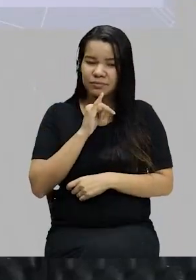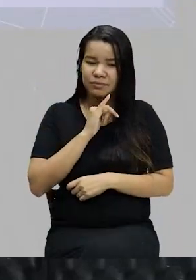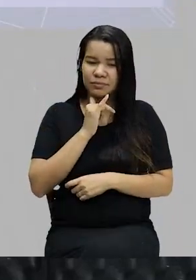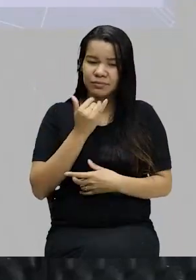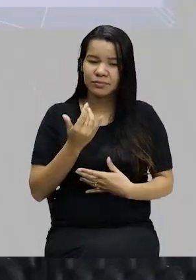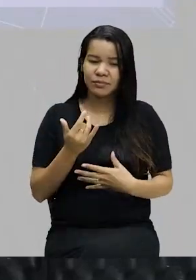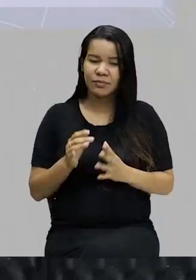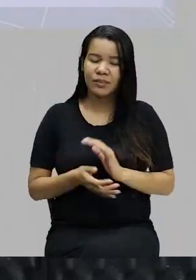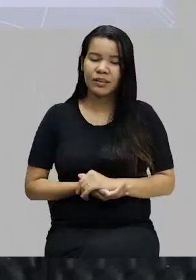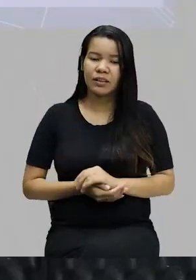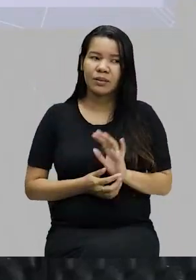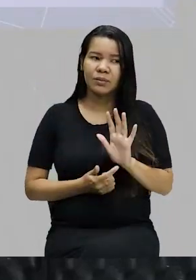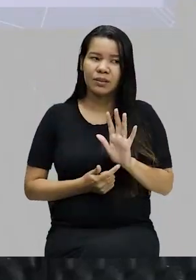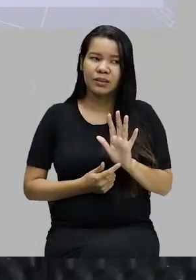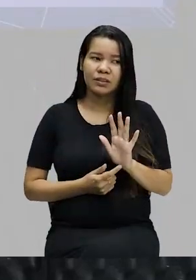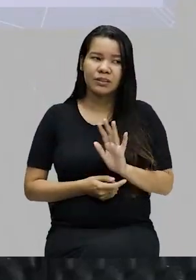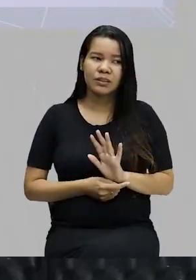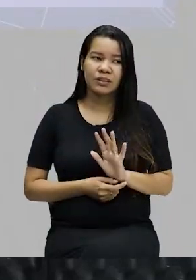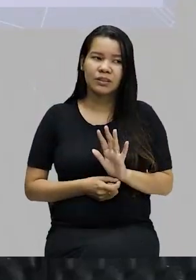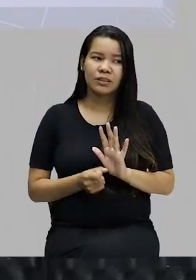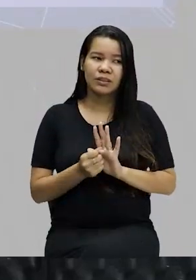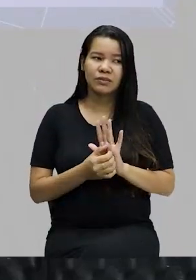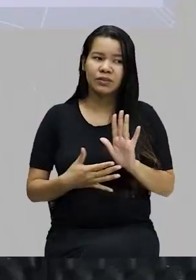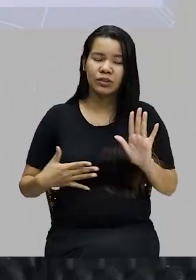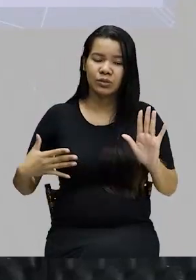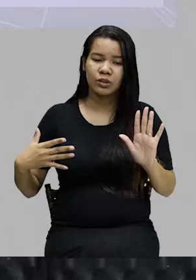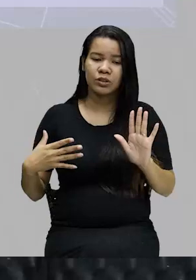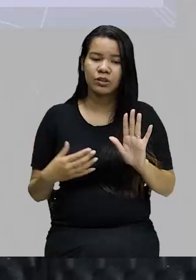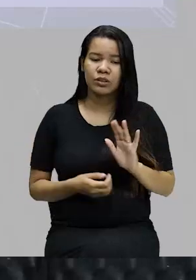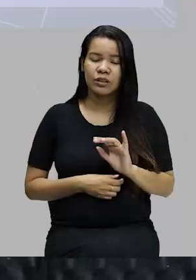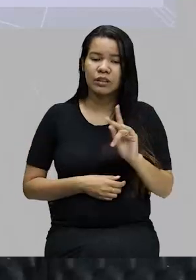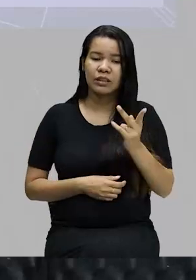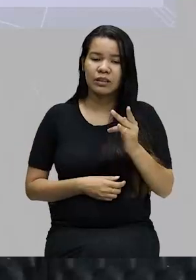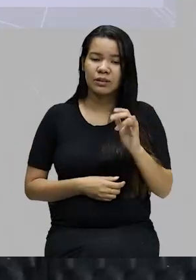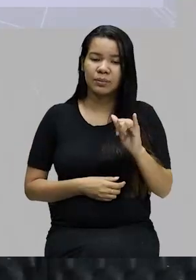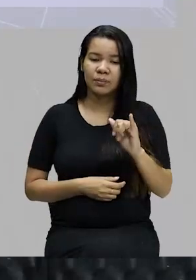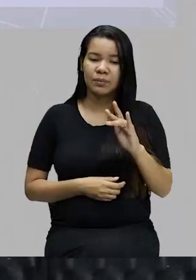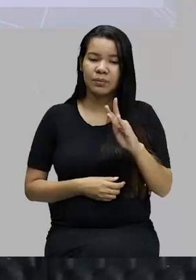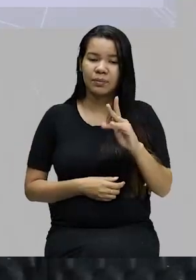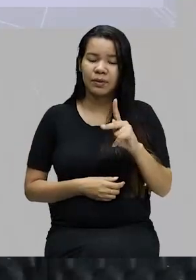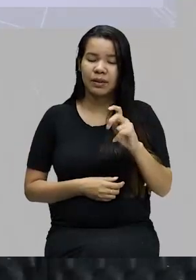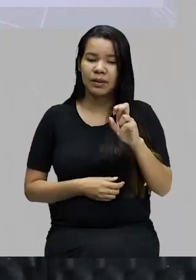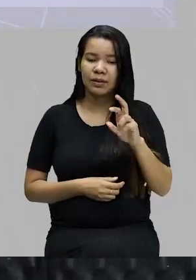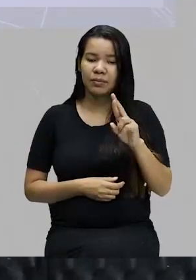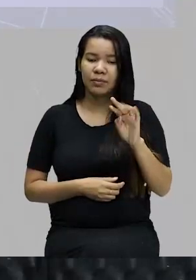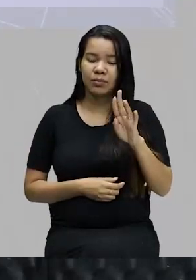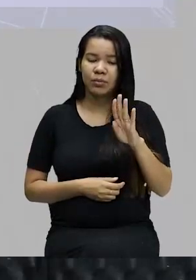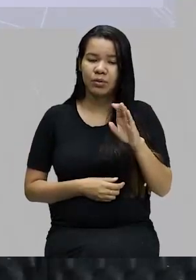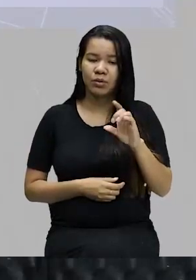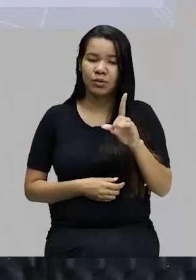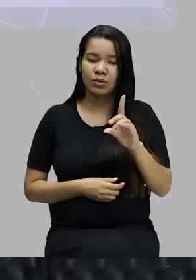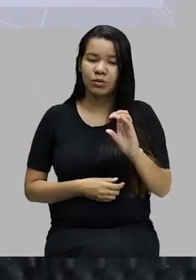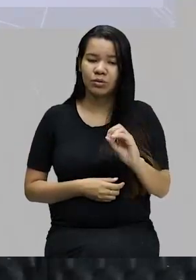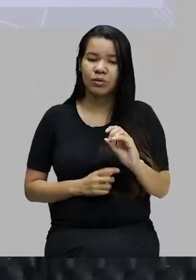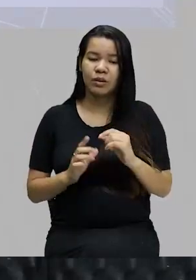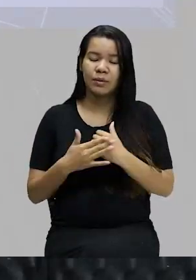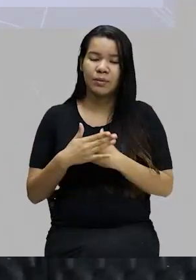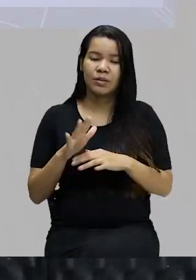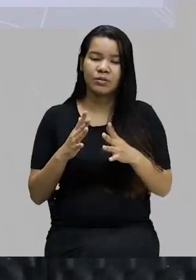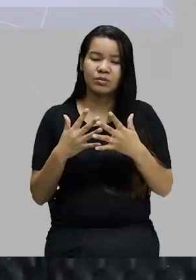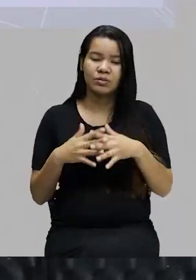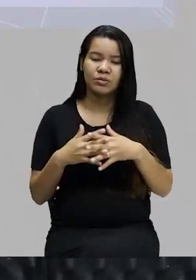aparece o hipérbato, que é a inversão da ordem das frases, então acaba sendo um pouquinho mais complexo para a gente